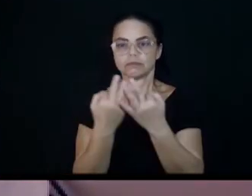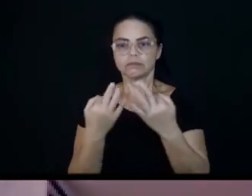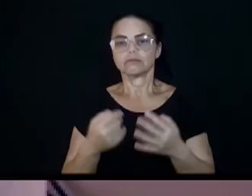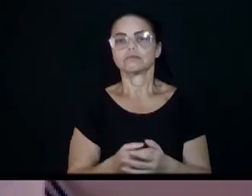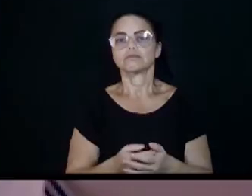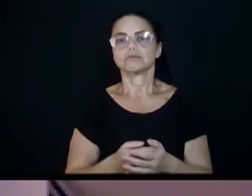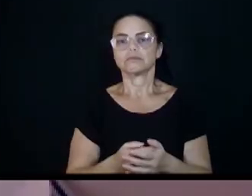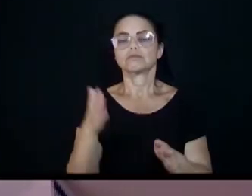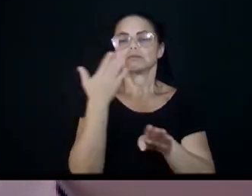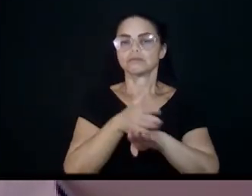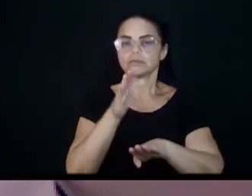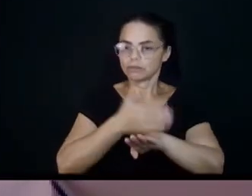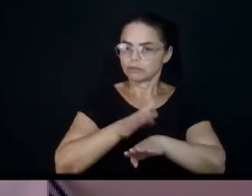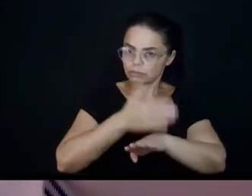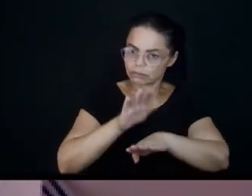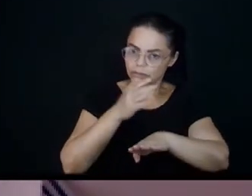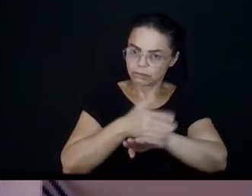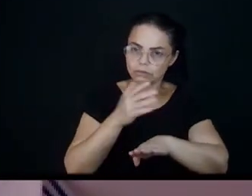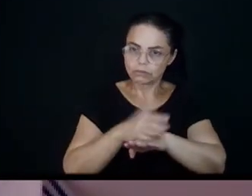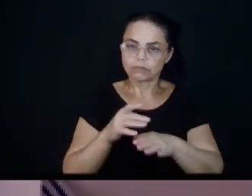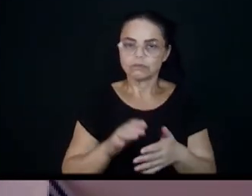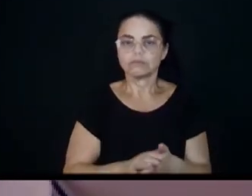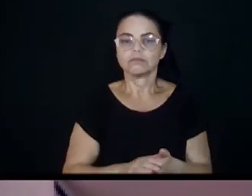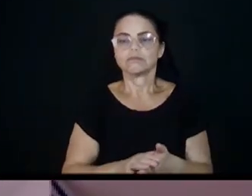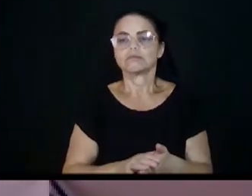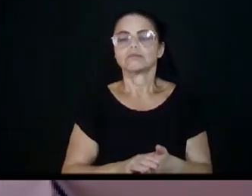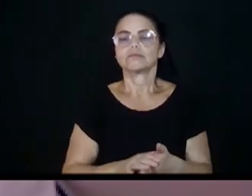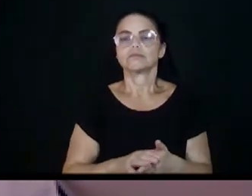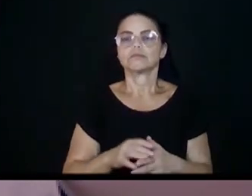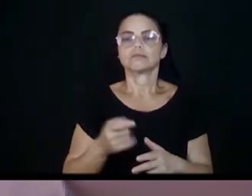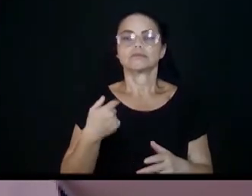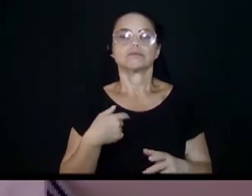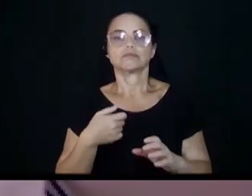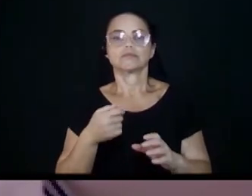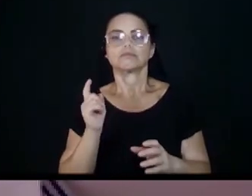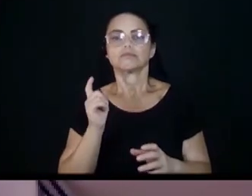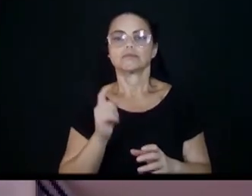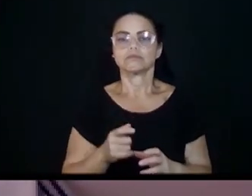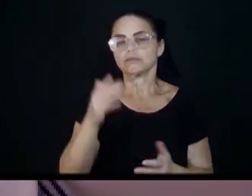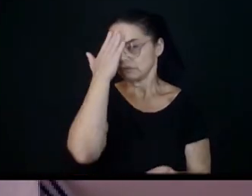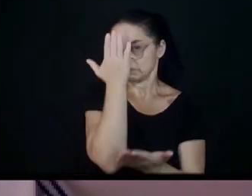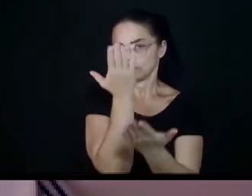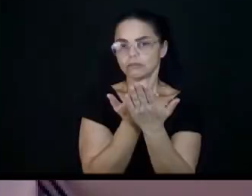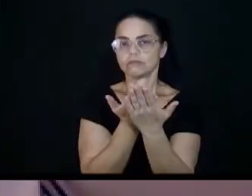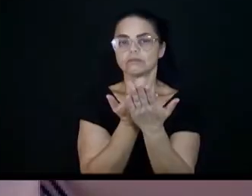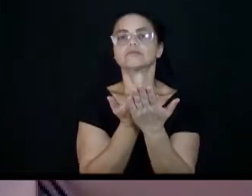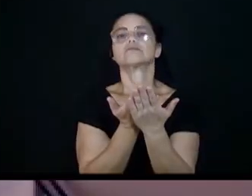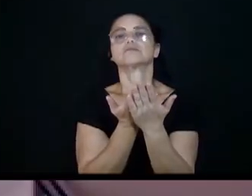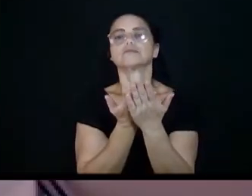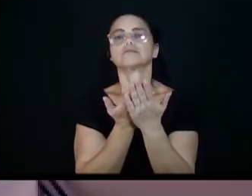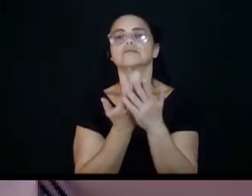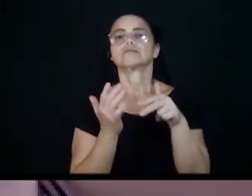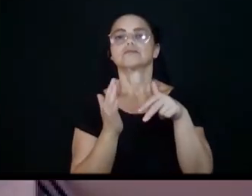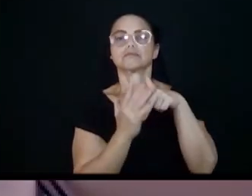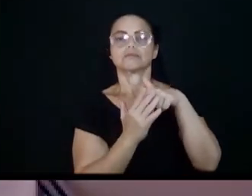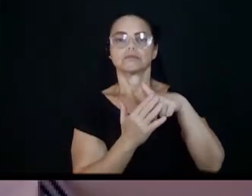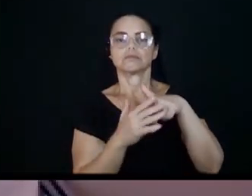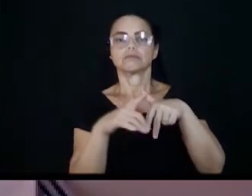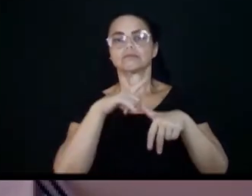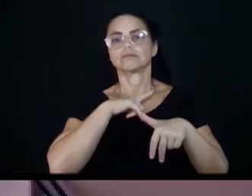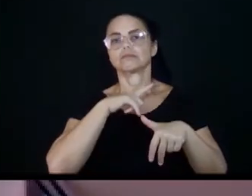junto, todos esses aspectos, que acredite no paciente para que ele tenha sucesso